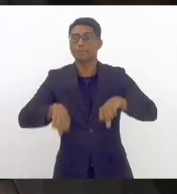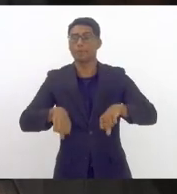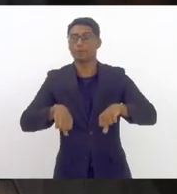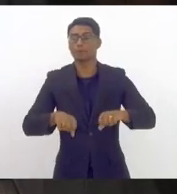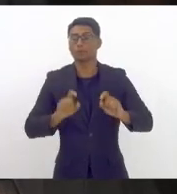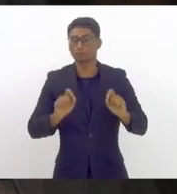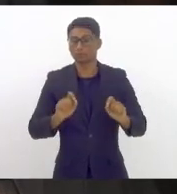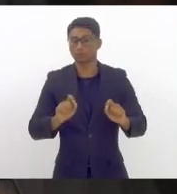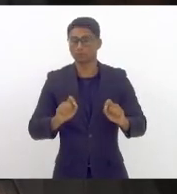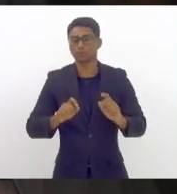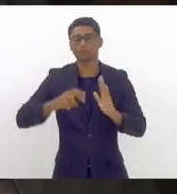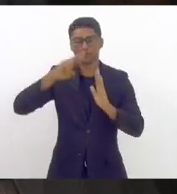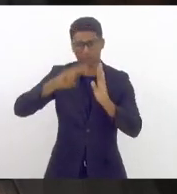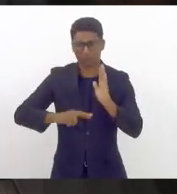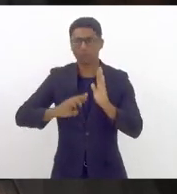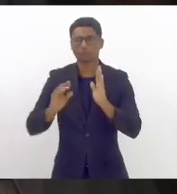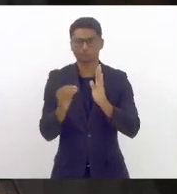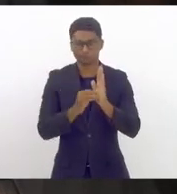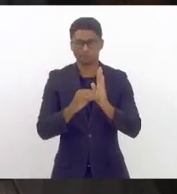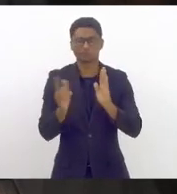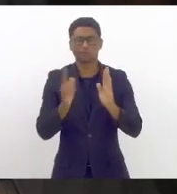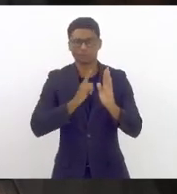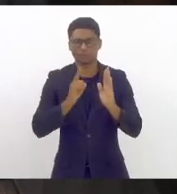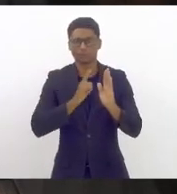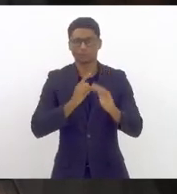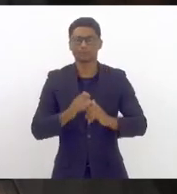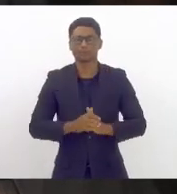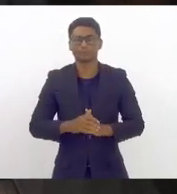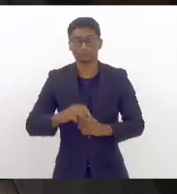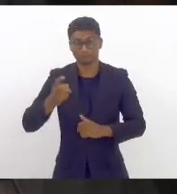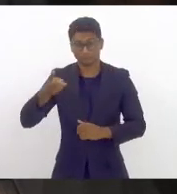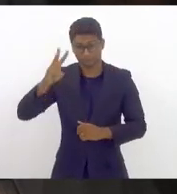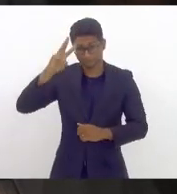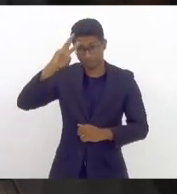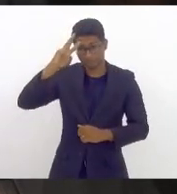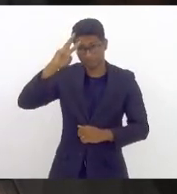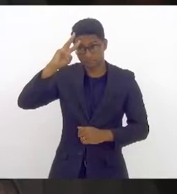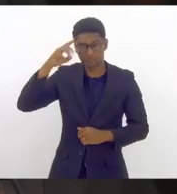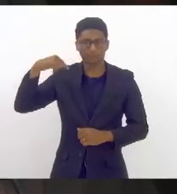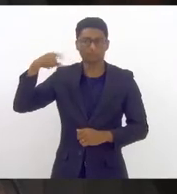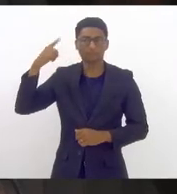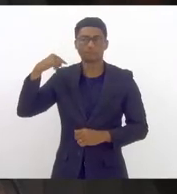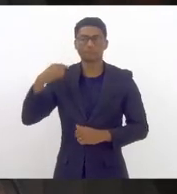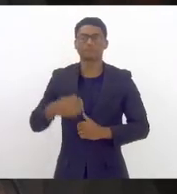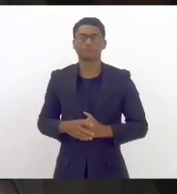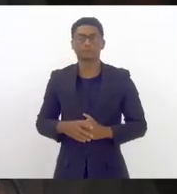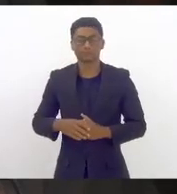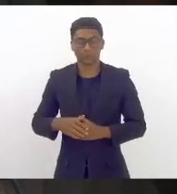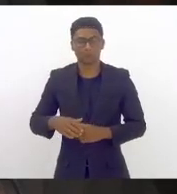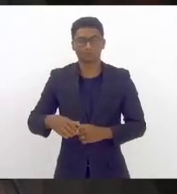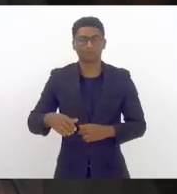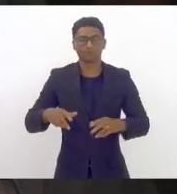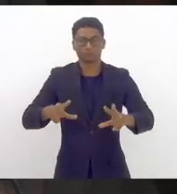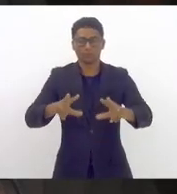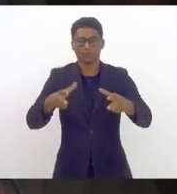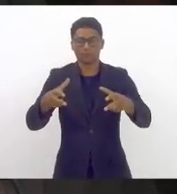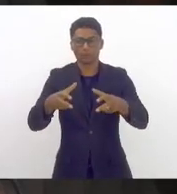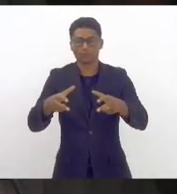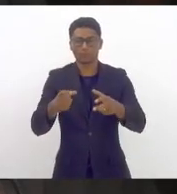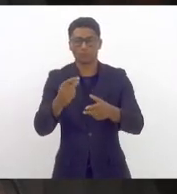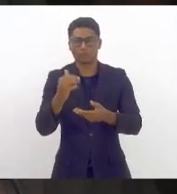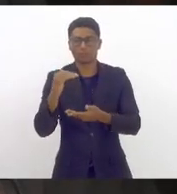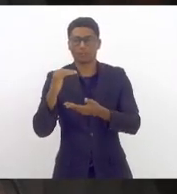no relatório na terça-feira nós discutimos na comissão de